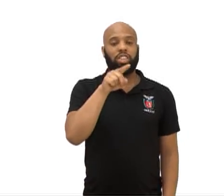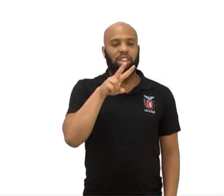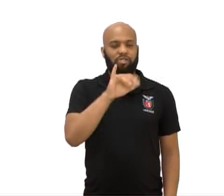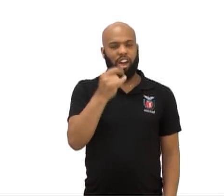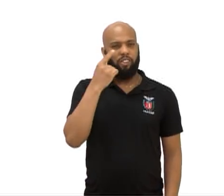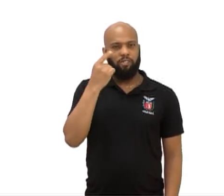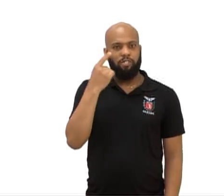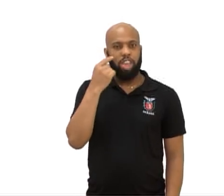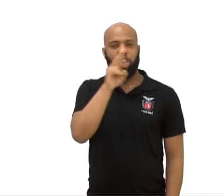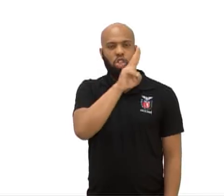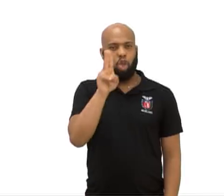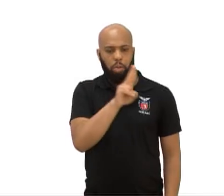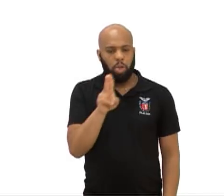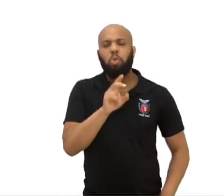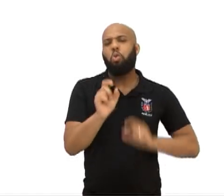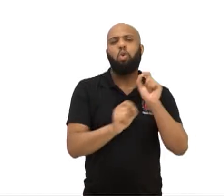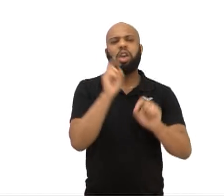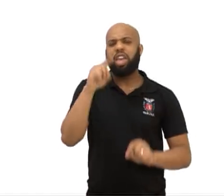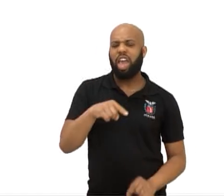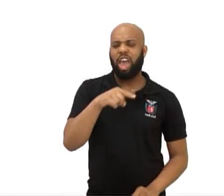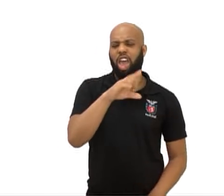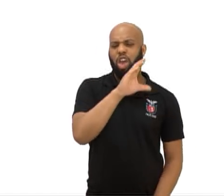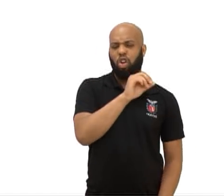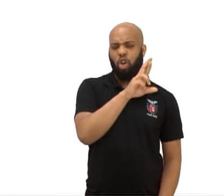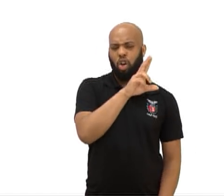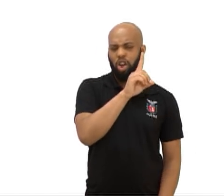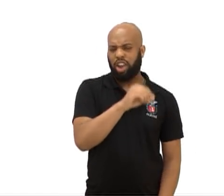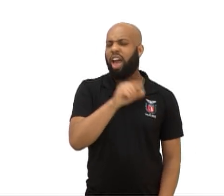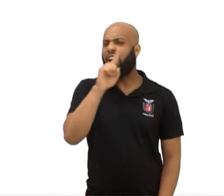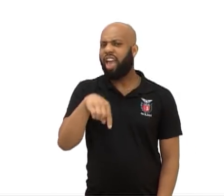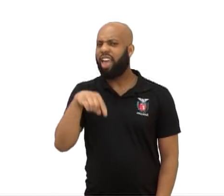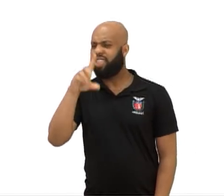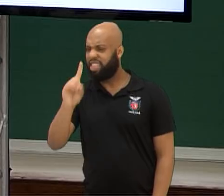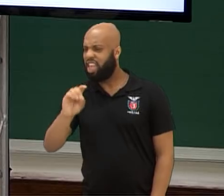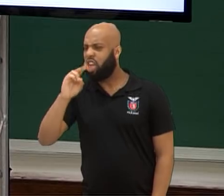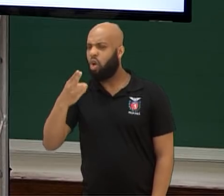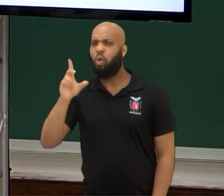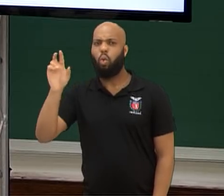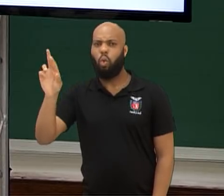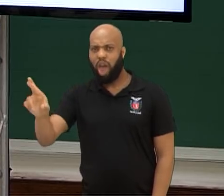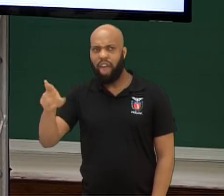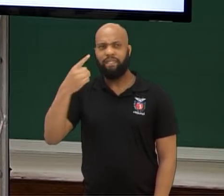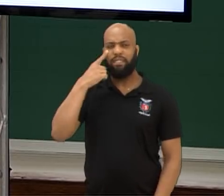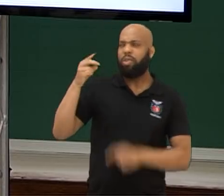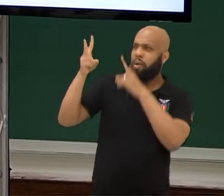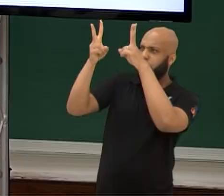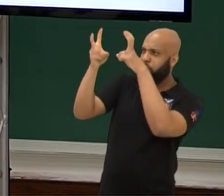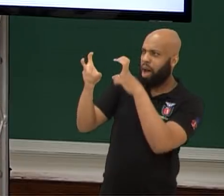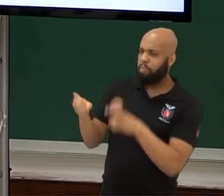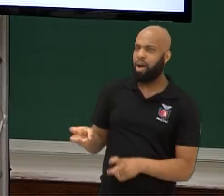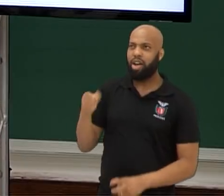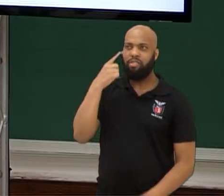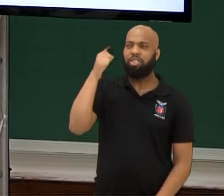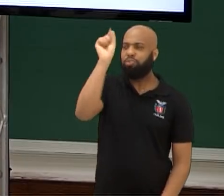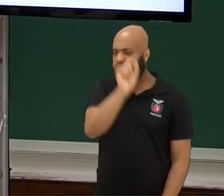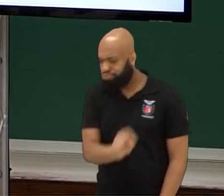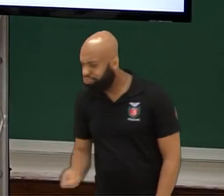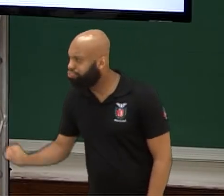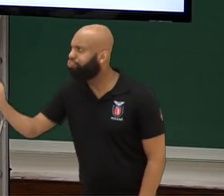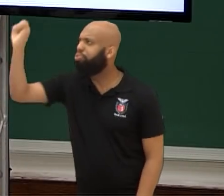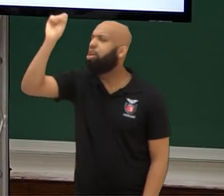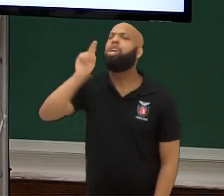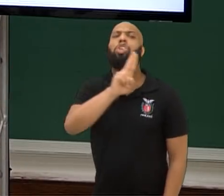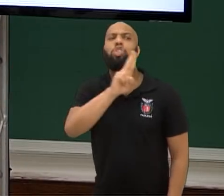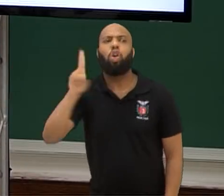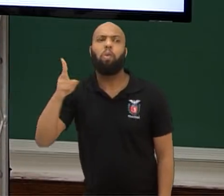Classifique os segmentos em corda, raio ou diâmetro. Eu quero que vocês observem essa circunferência e vocês vão